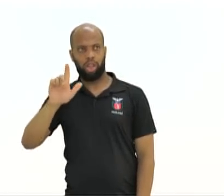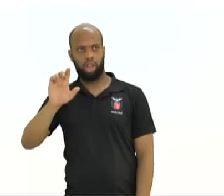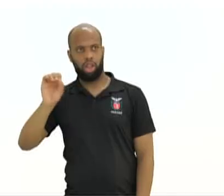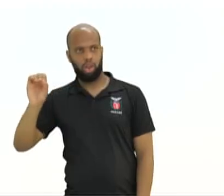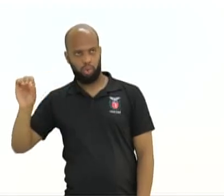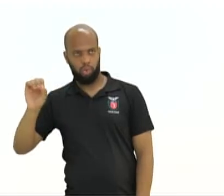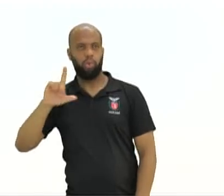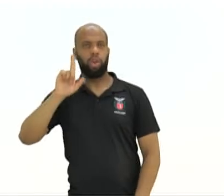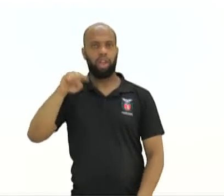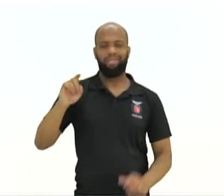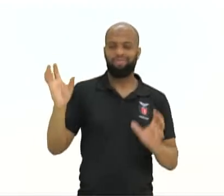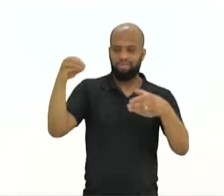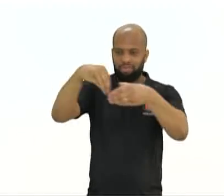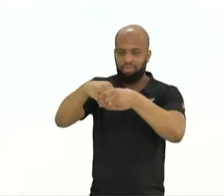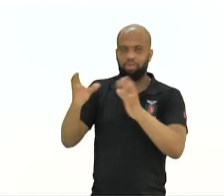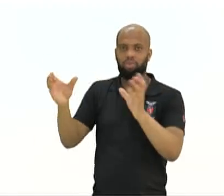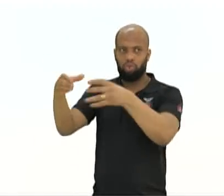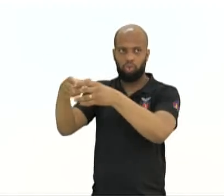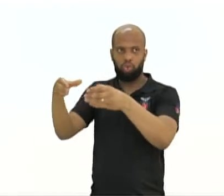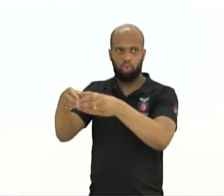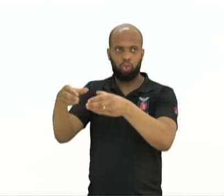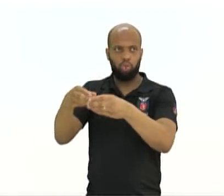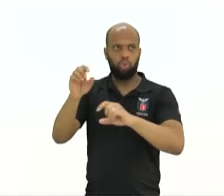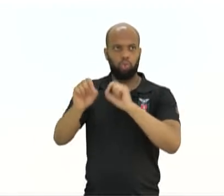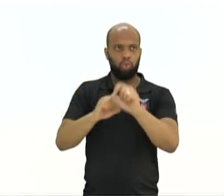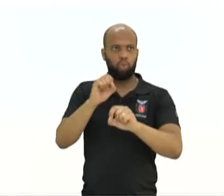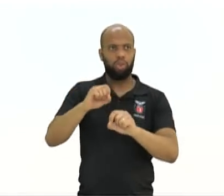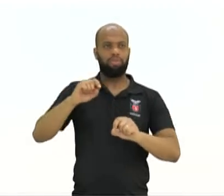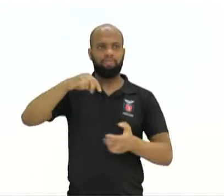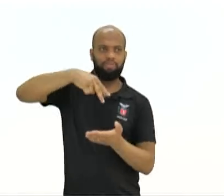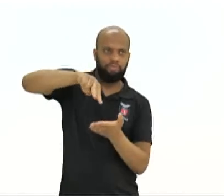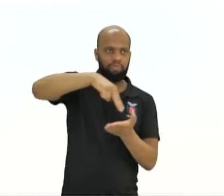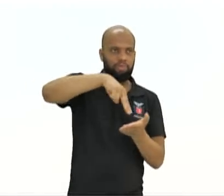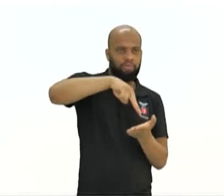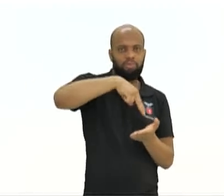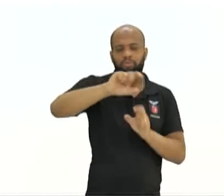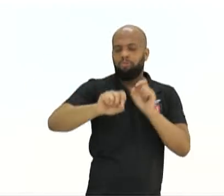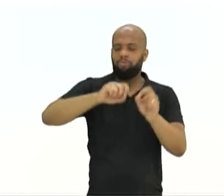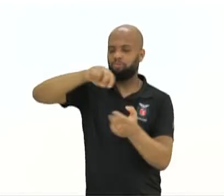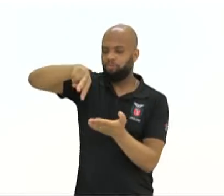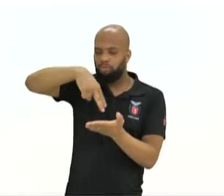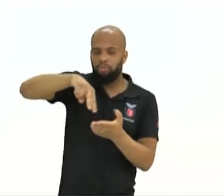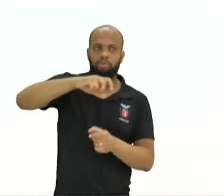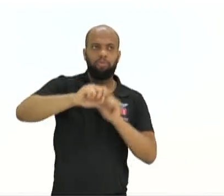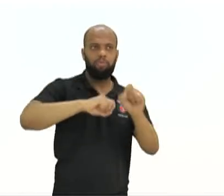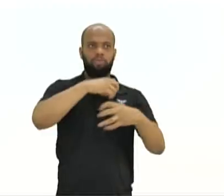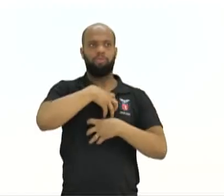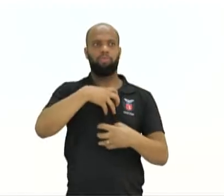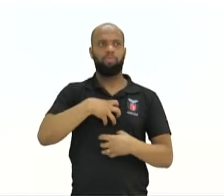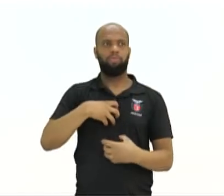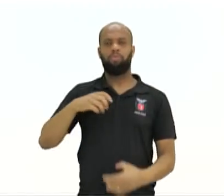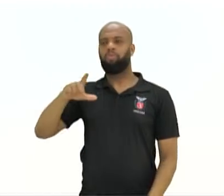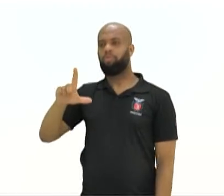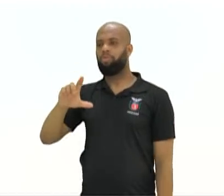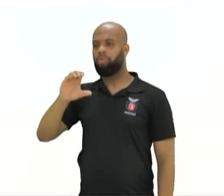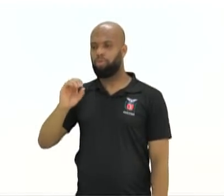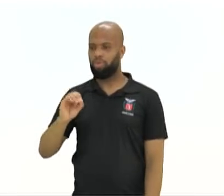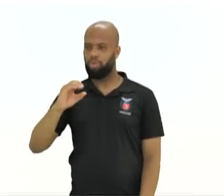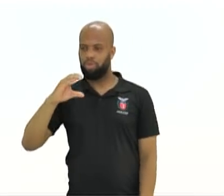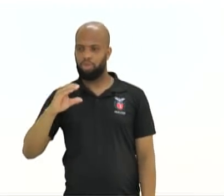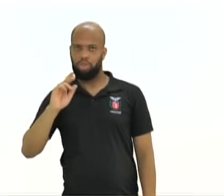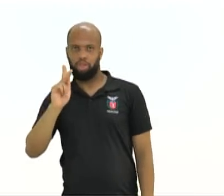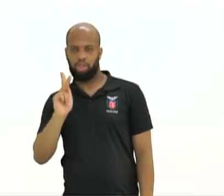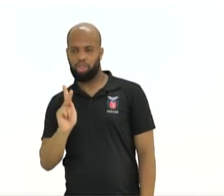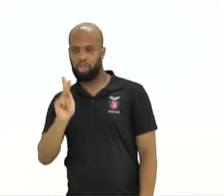grupo chamado Electric Boogaloo, que dançavam, o que eles dançavam? Locking, inspirados